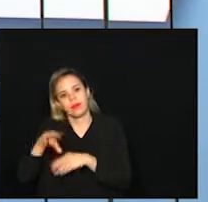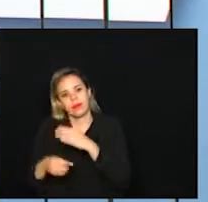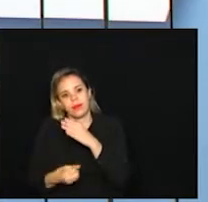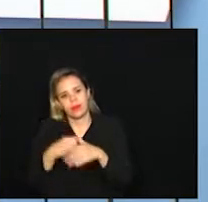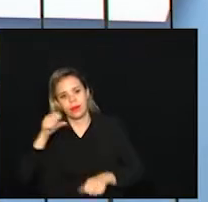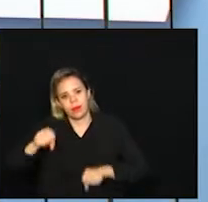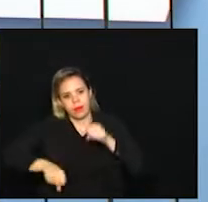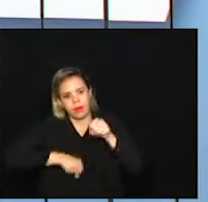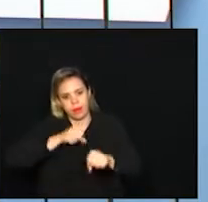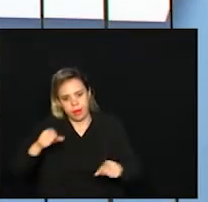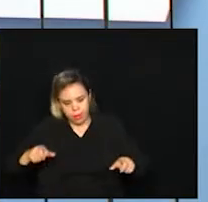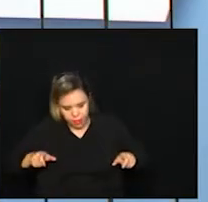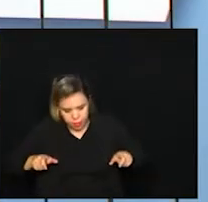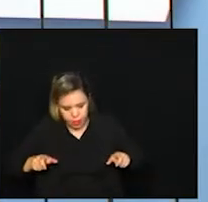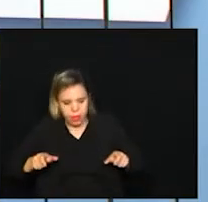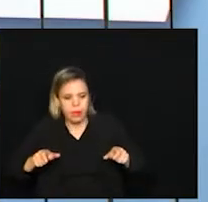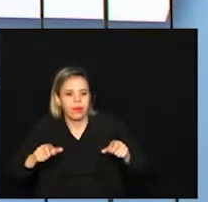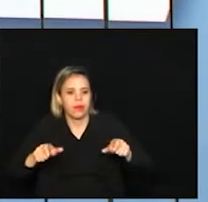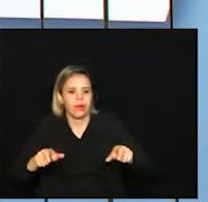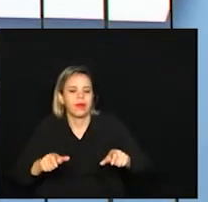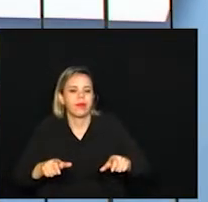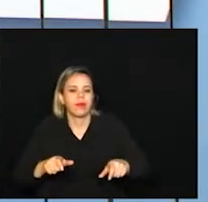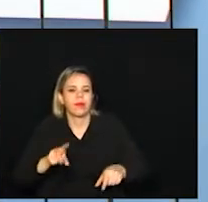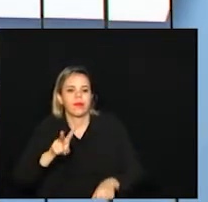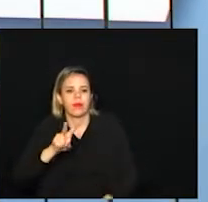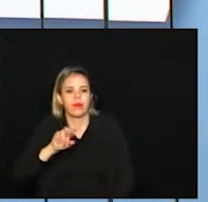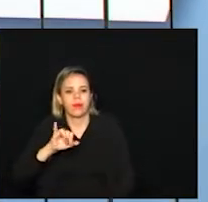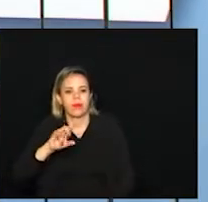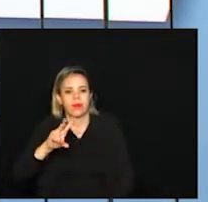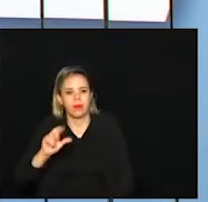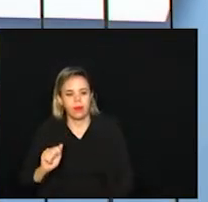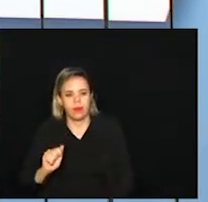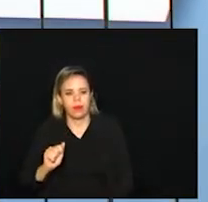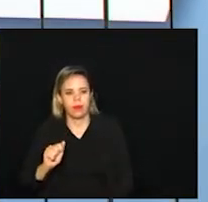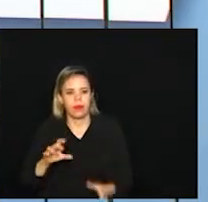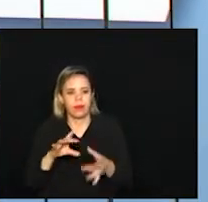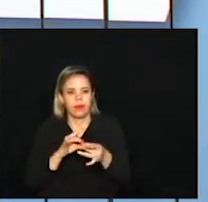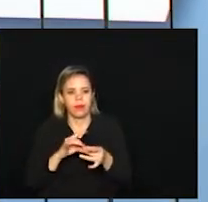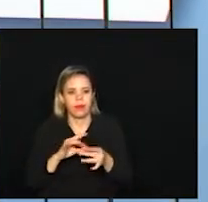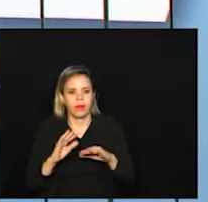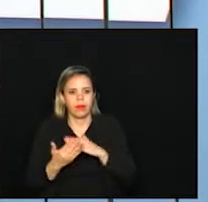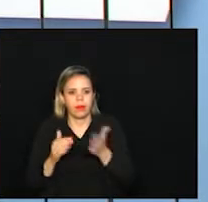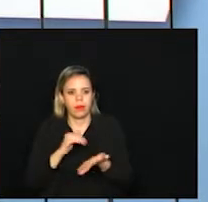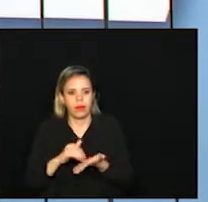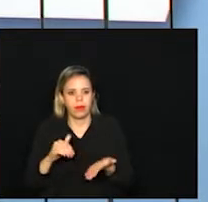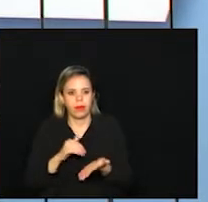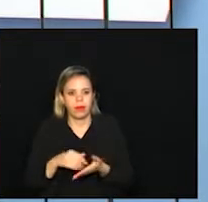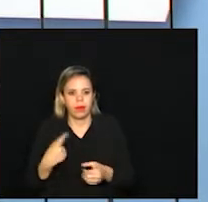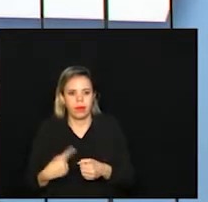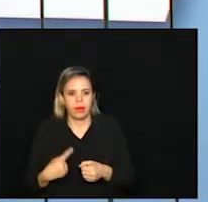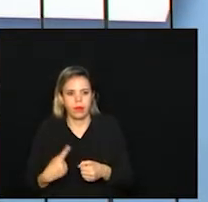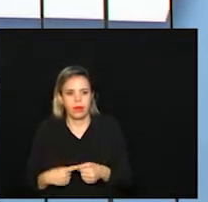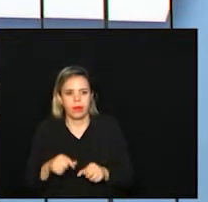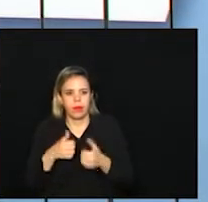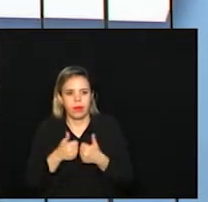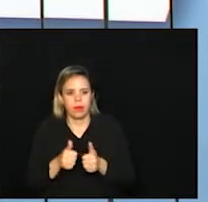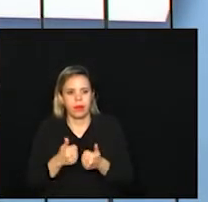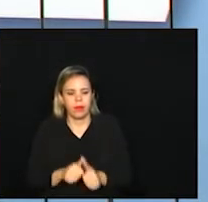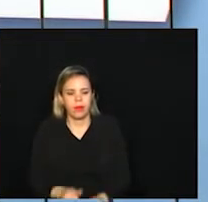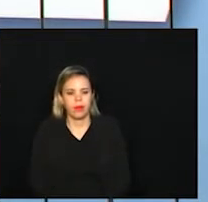de uma ciclovia na região da Vila União projetos É falta da Secretaria Municipal de